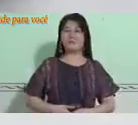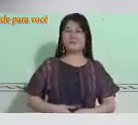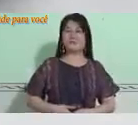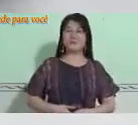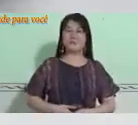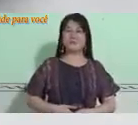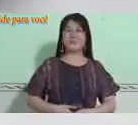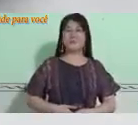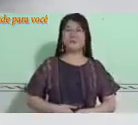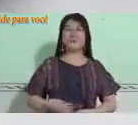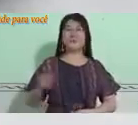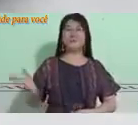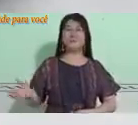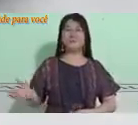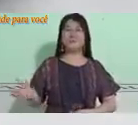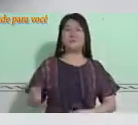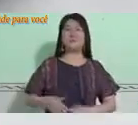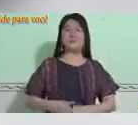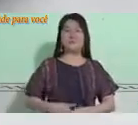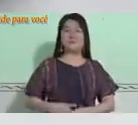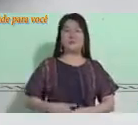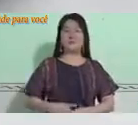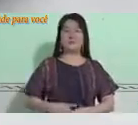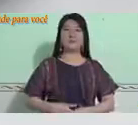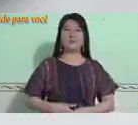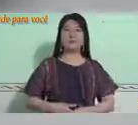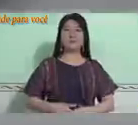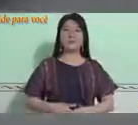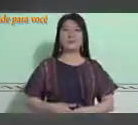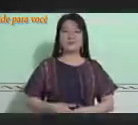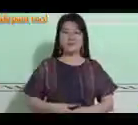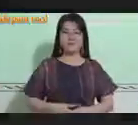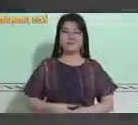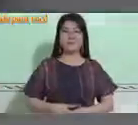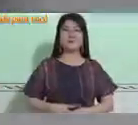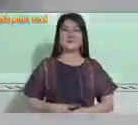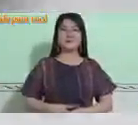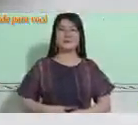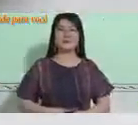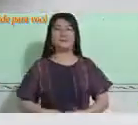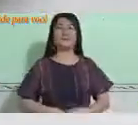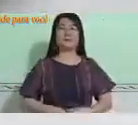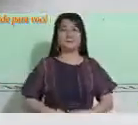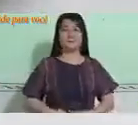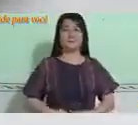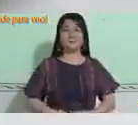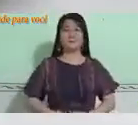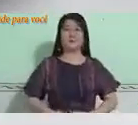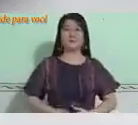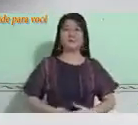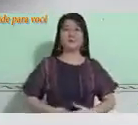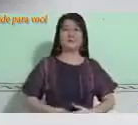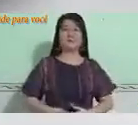6.ALTERA6CDILOTIOSDAFACE o surgimento de nódulos, vírgula, pólipos, vírgula, infecções, vírgula, como as sinusites, vírgula, inflamações, vírgula, deformidades